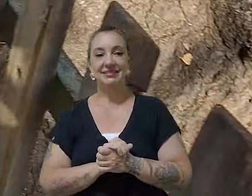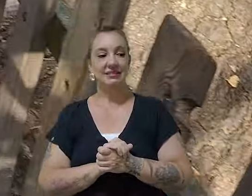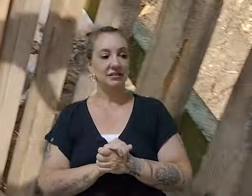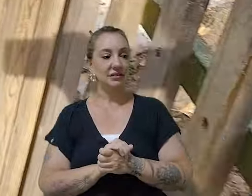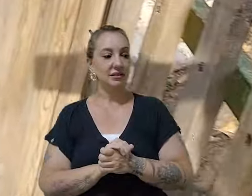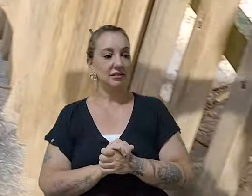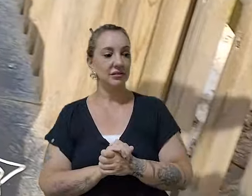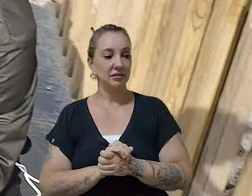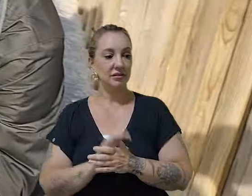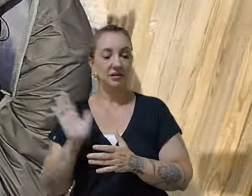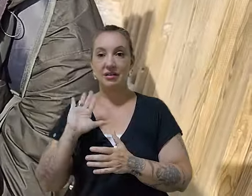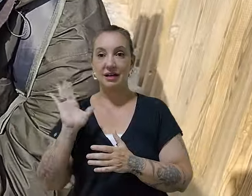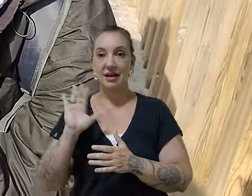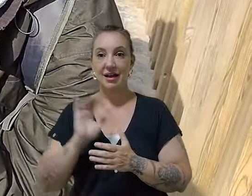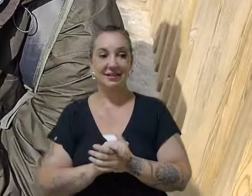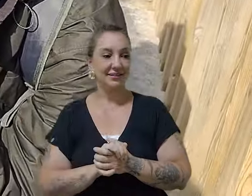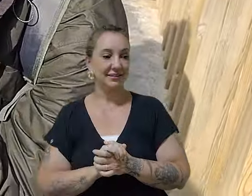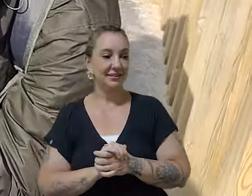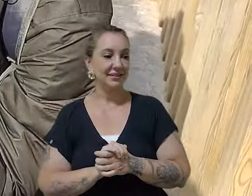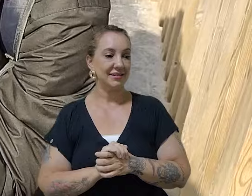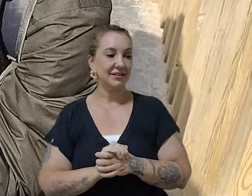Hey, hello.